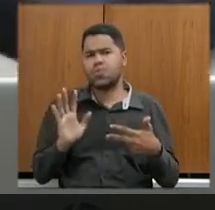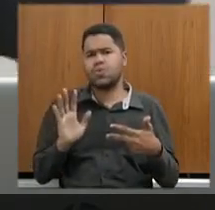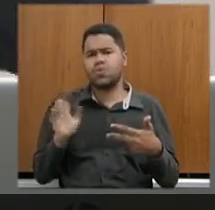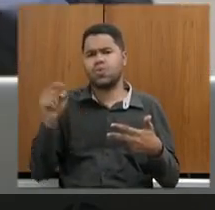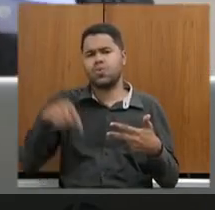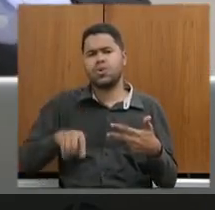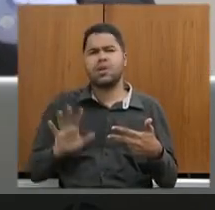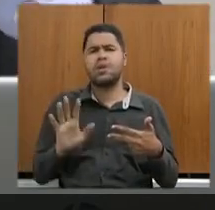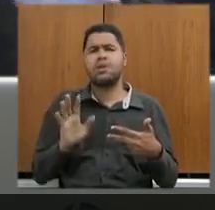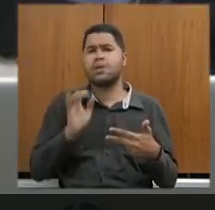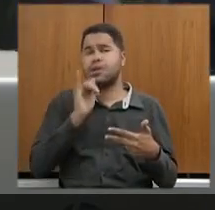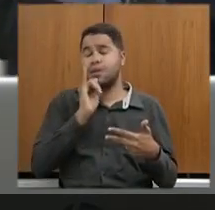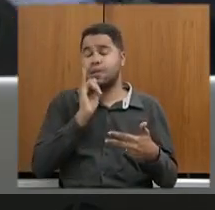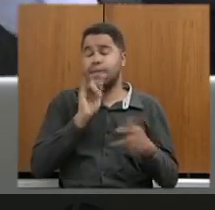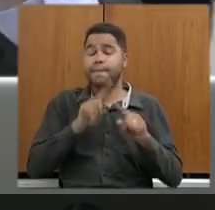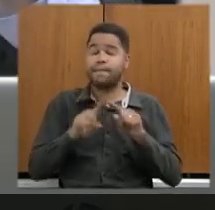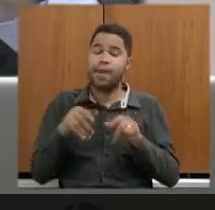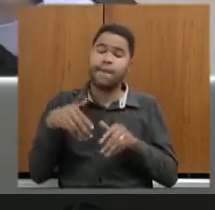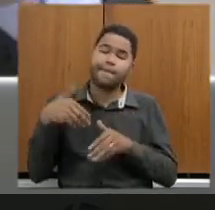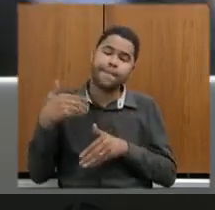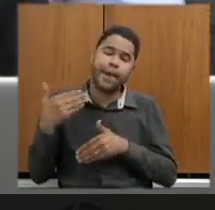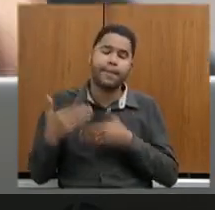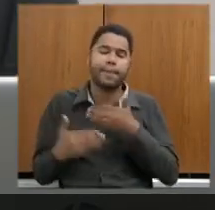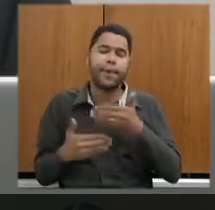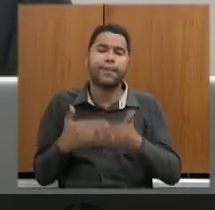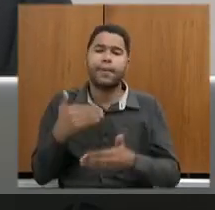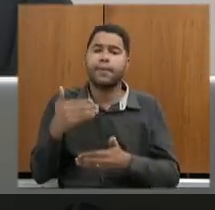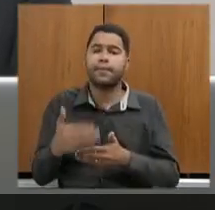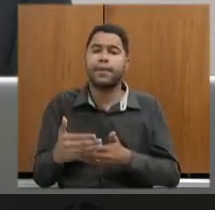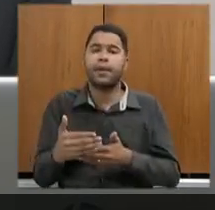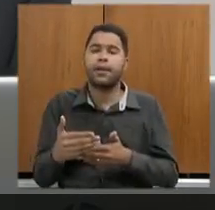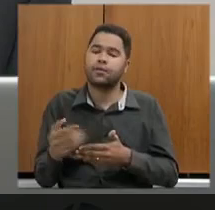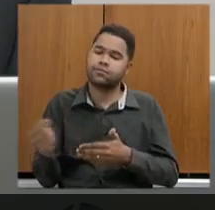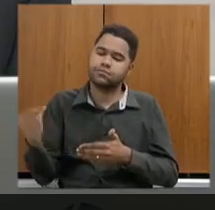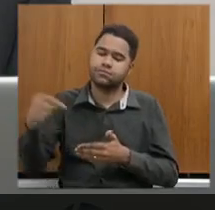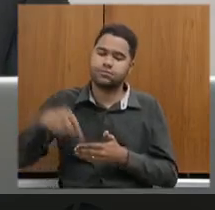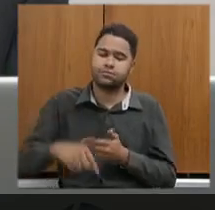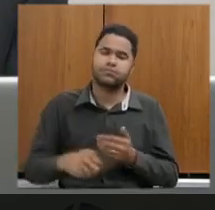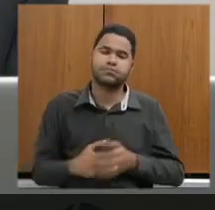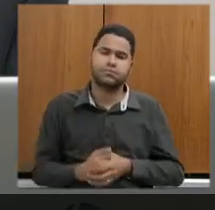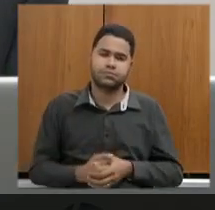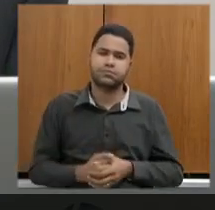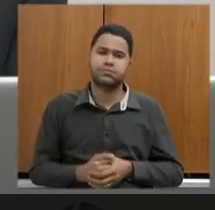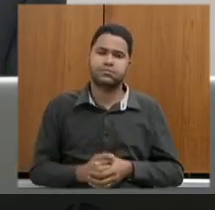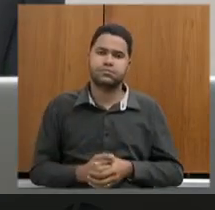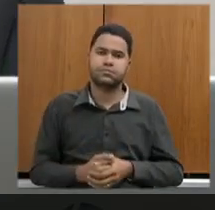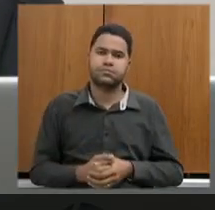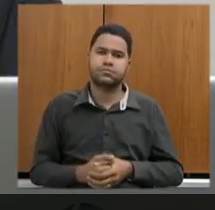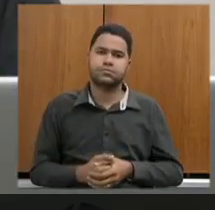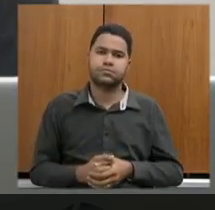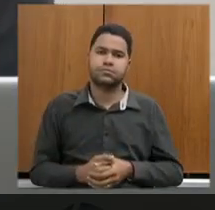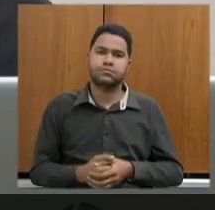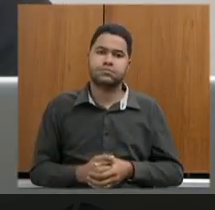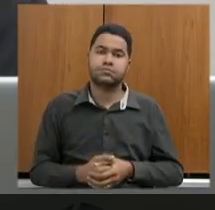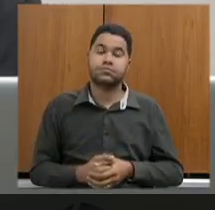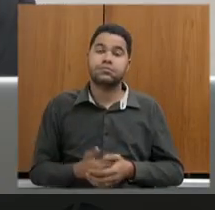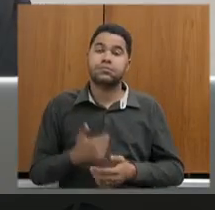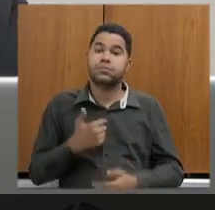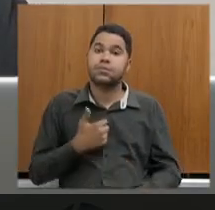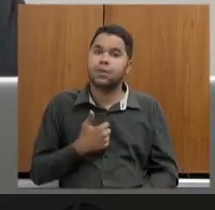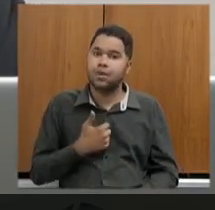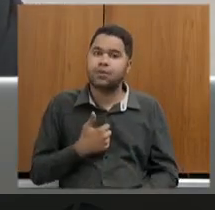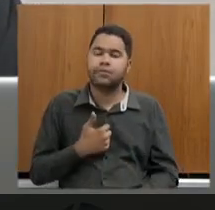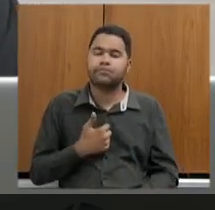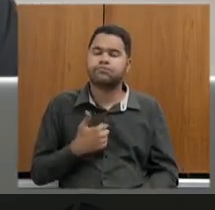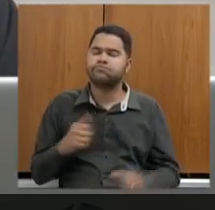querendo que vem aqui não não quero ficar lá mas à medida que isso é feito lá ela chega até nossa ela chega até a comissão e eu sou um